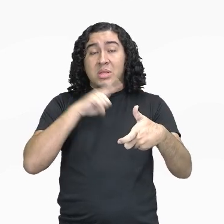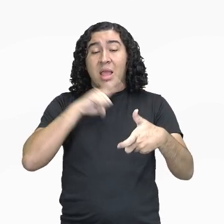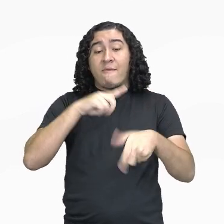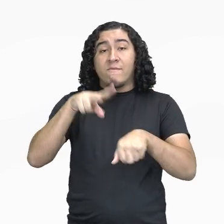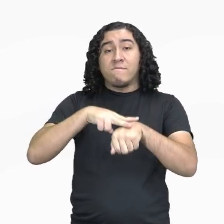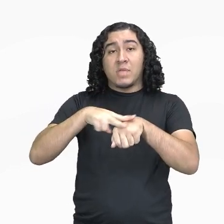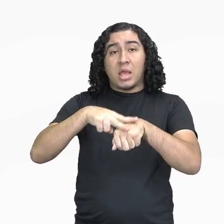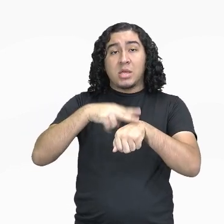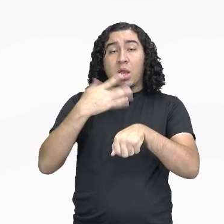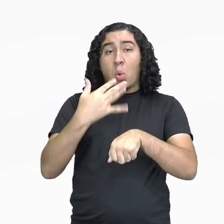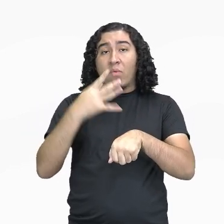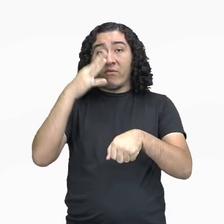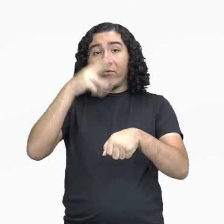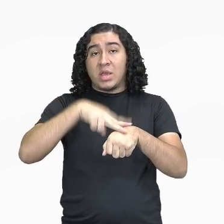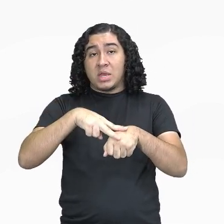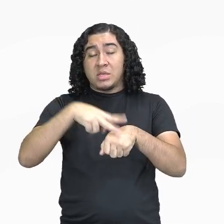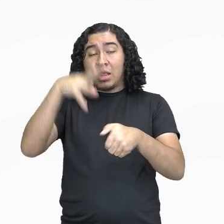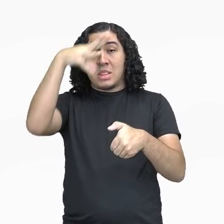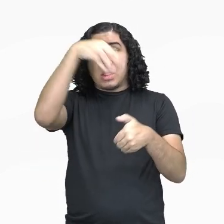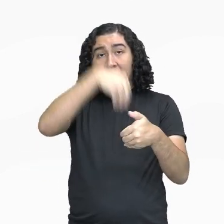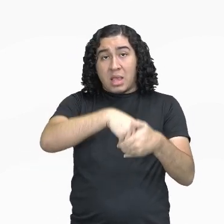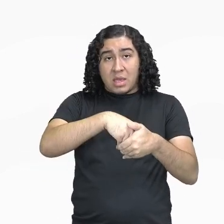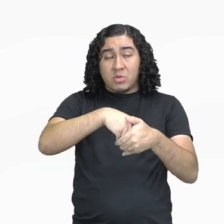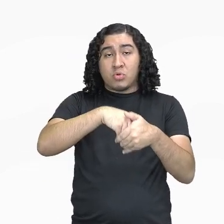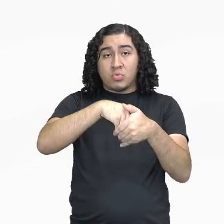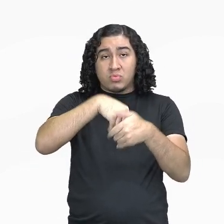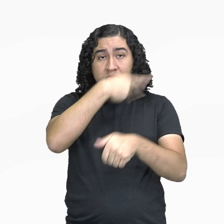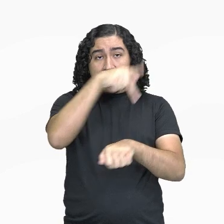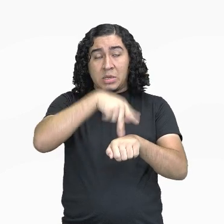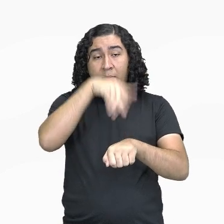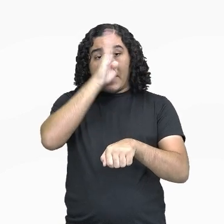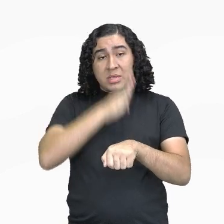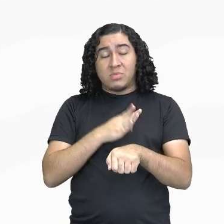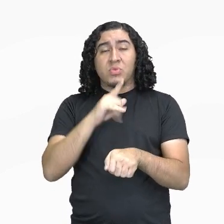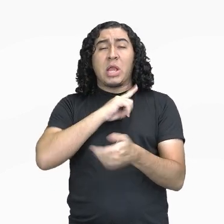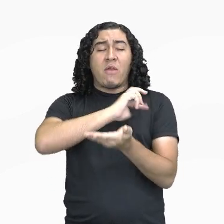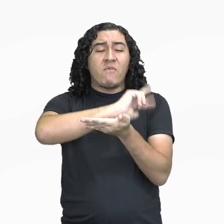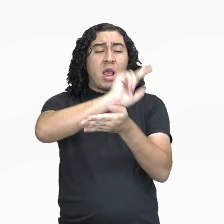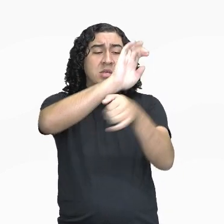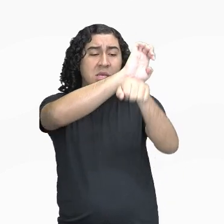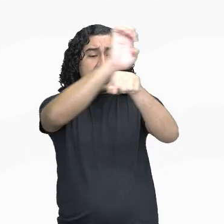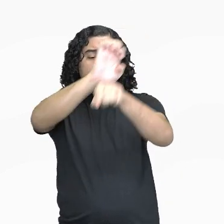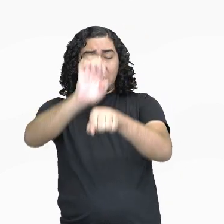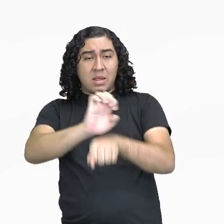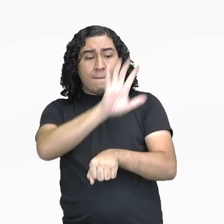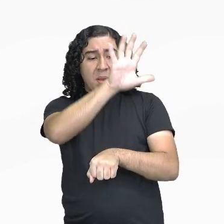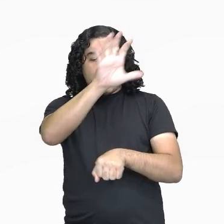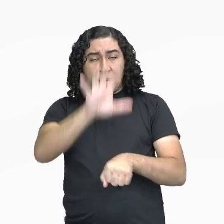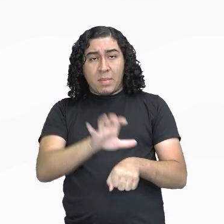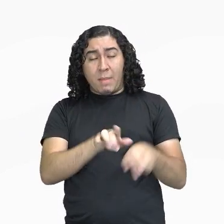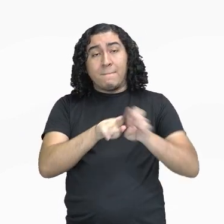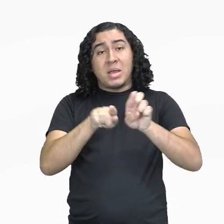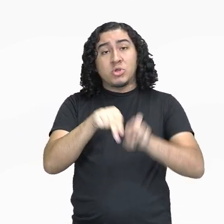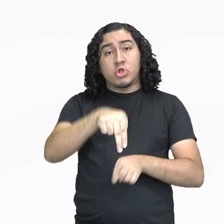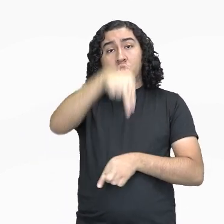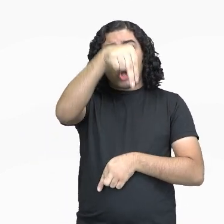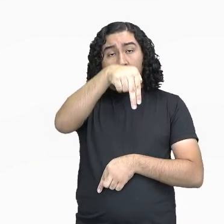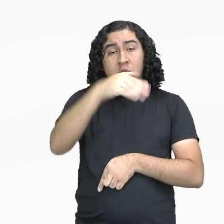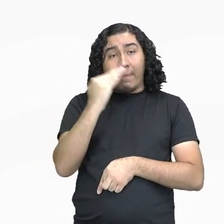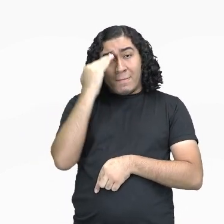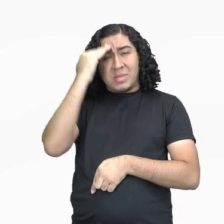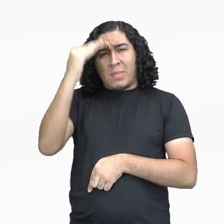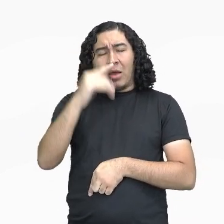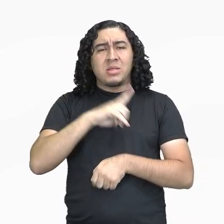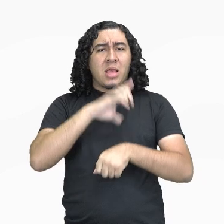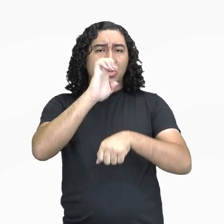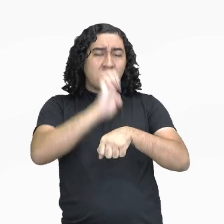né? Nós temos aí vários estados e a maior parte também se concentra na região norte. Então, nós temos aí o estado do